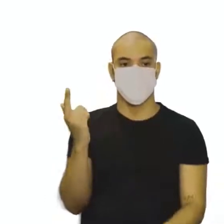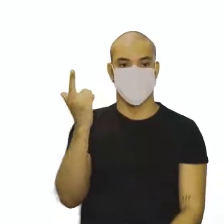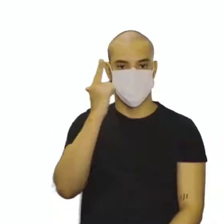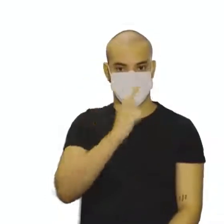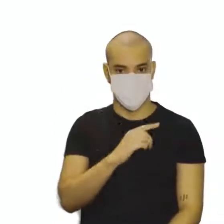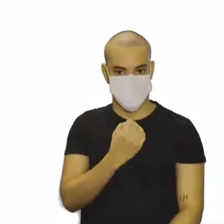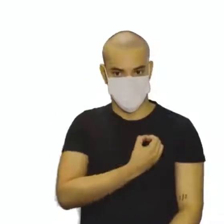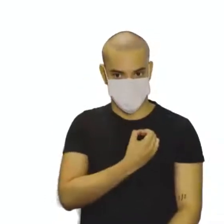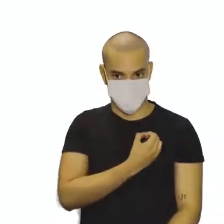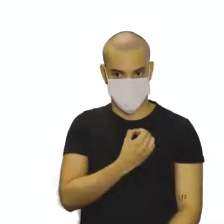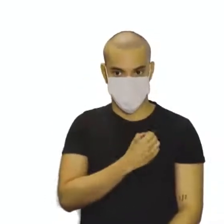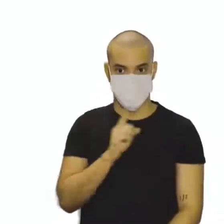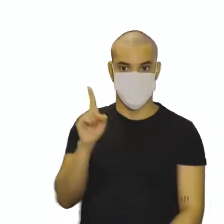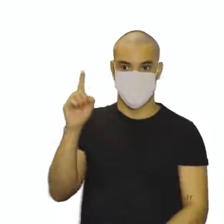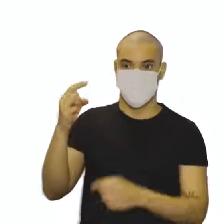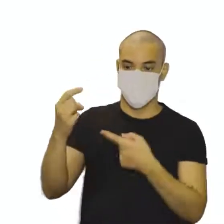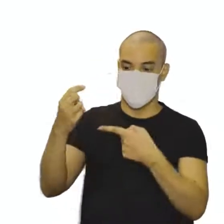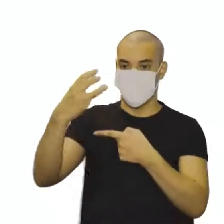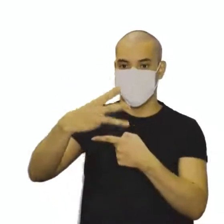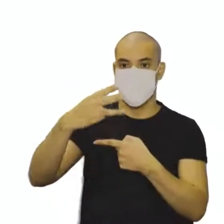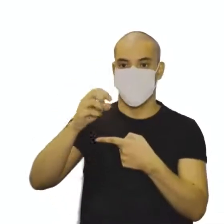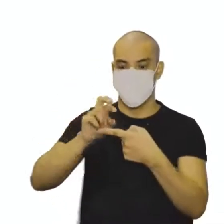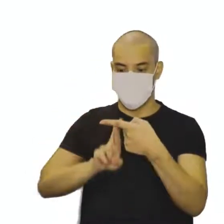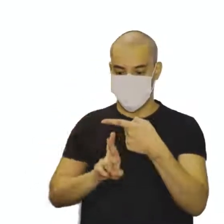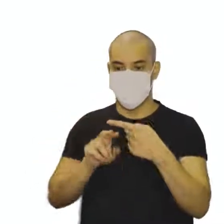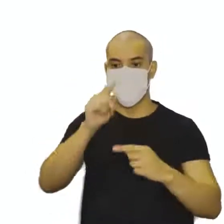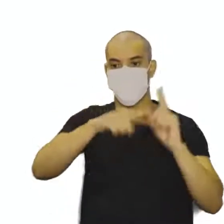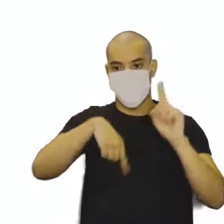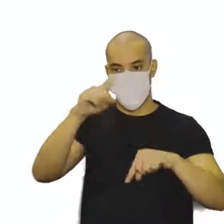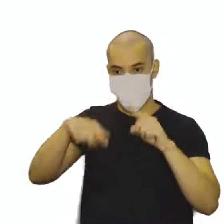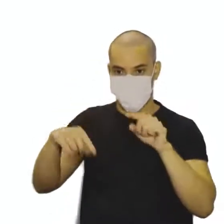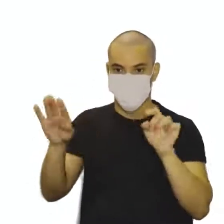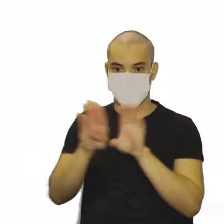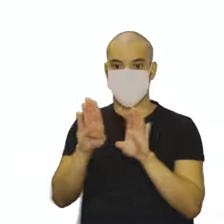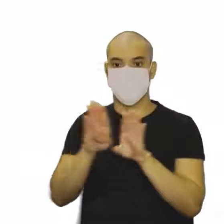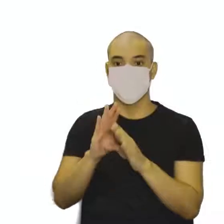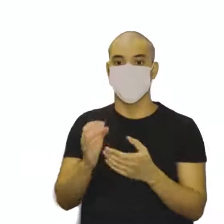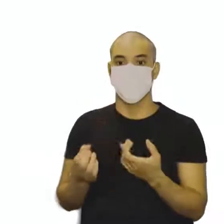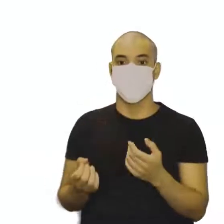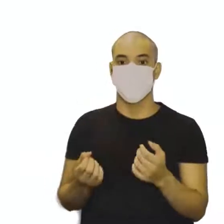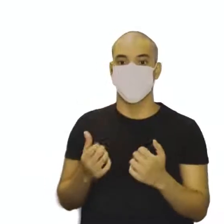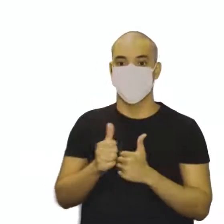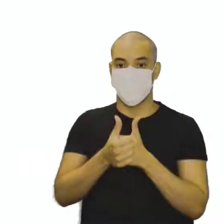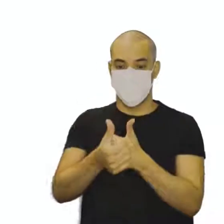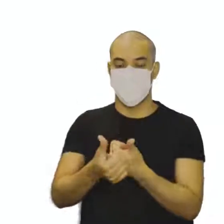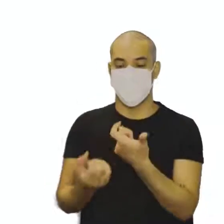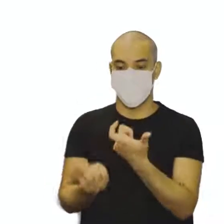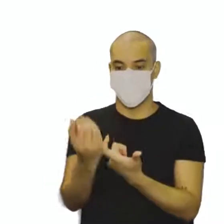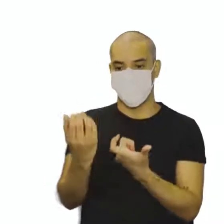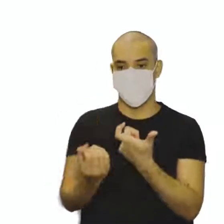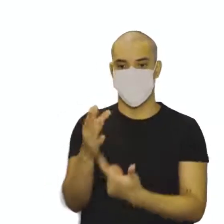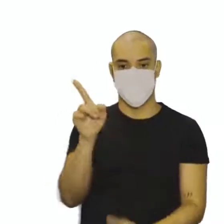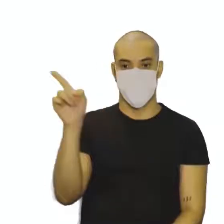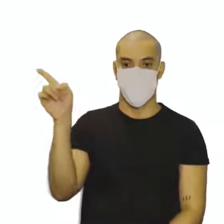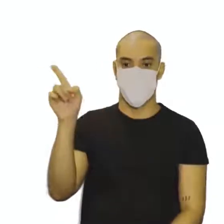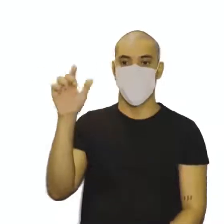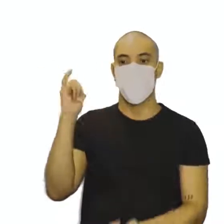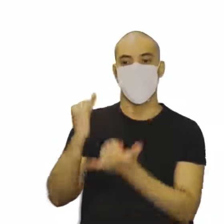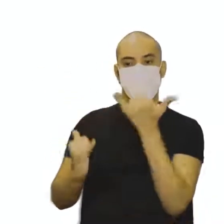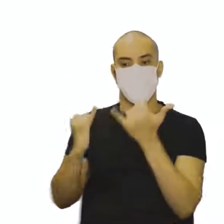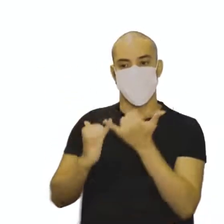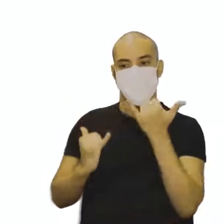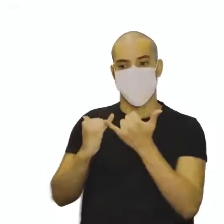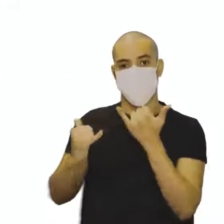valor aqui, sua intensidade varia com essa expressão aqui, ok? Vocês podem ver, parecida